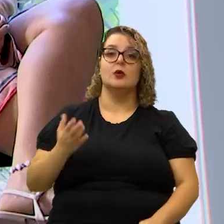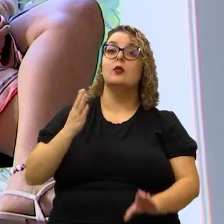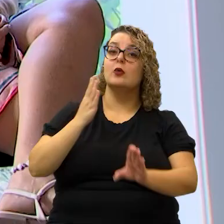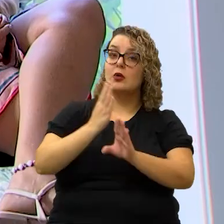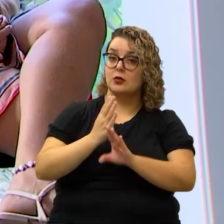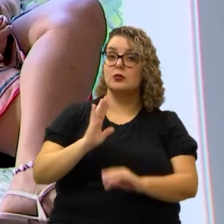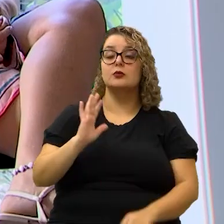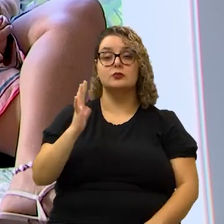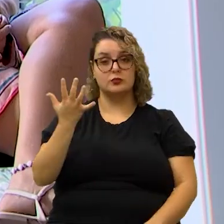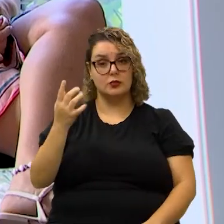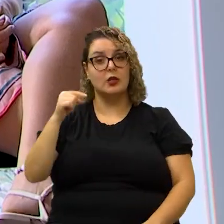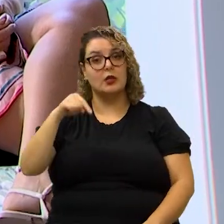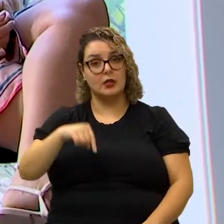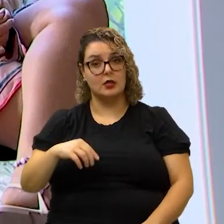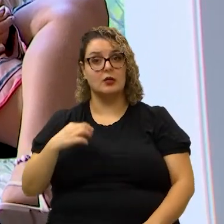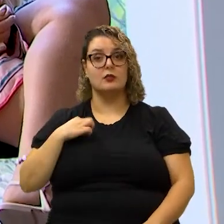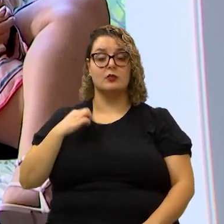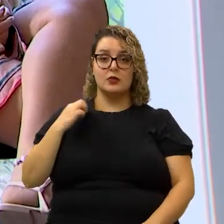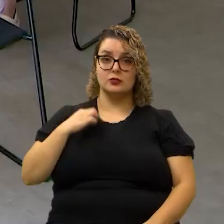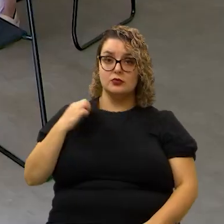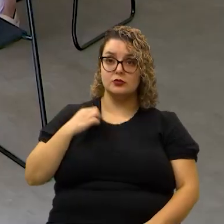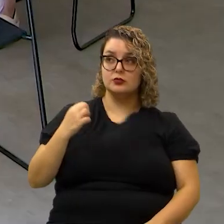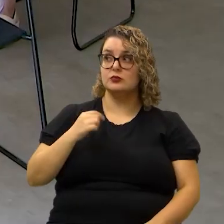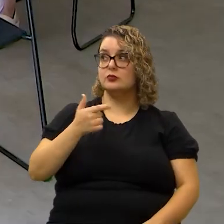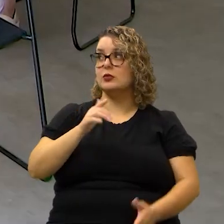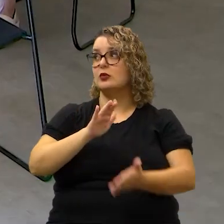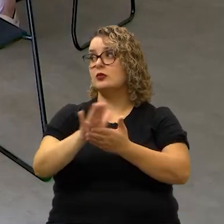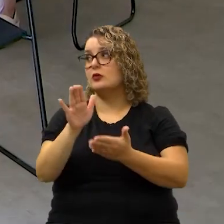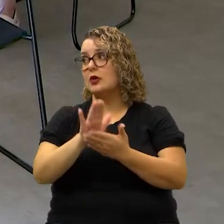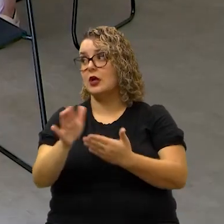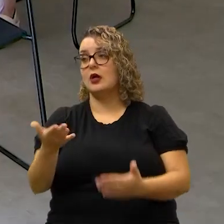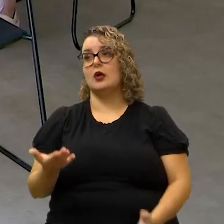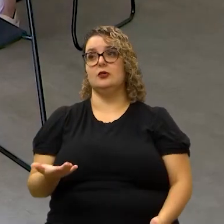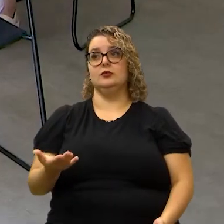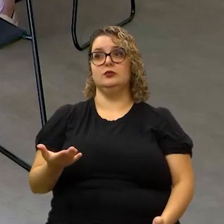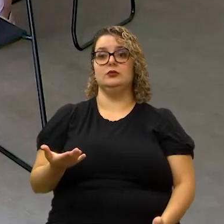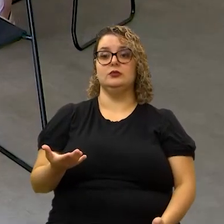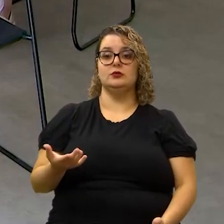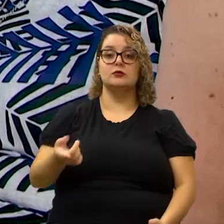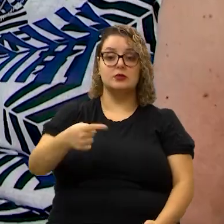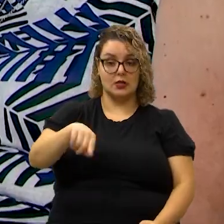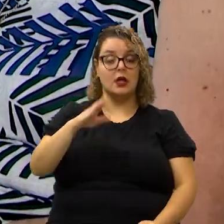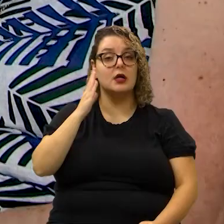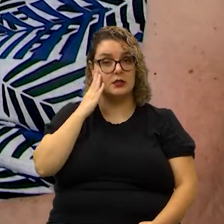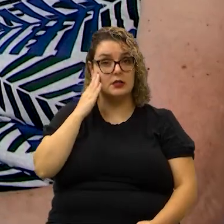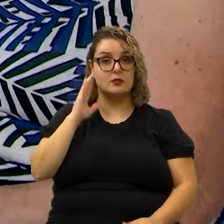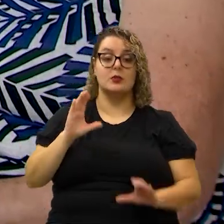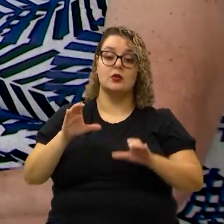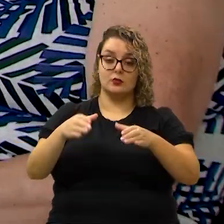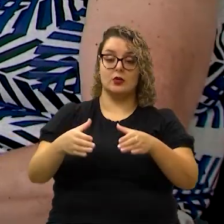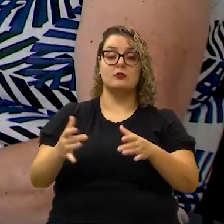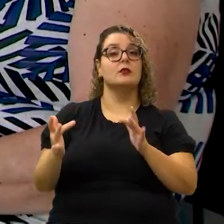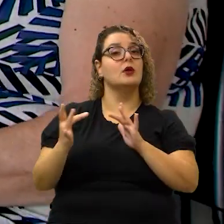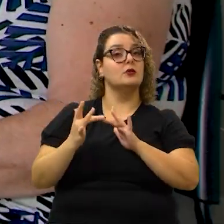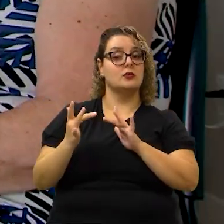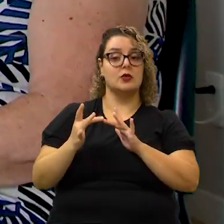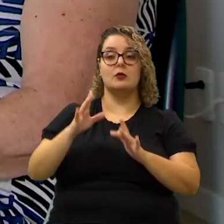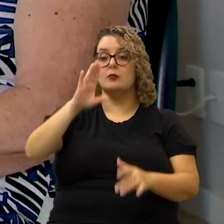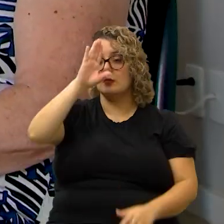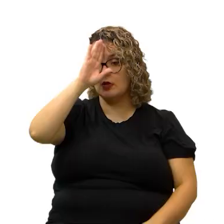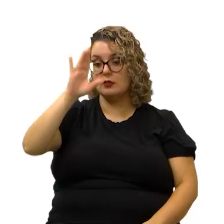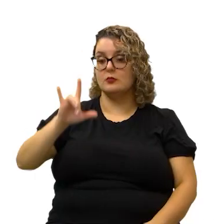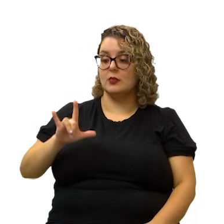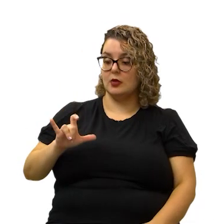né, então assim, os encontros acontecem aqui voluntariamente, sem custo. E elas, sabendo do nosso grupo, elas